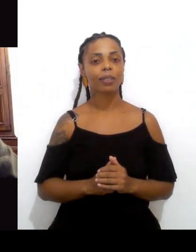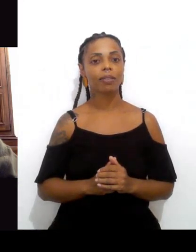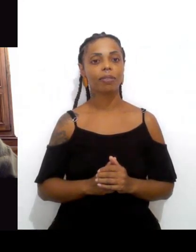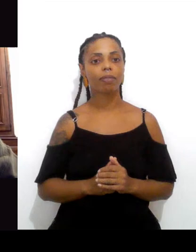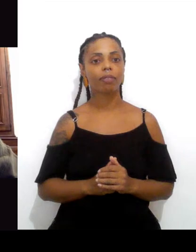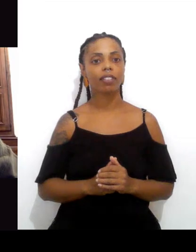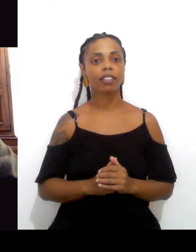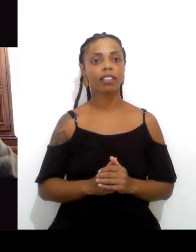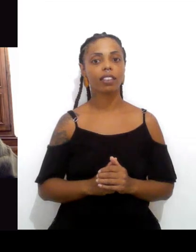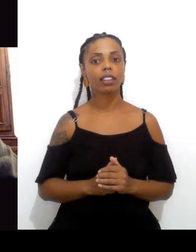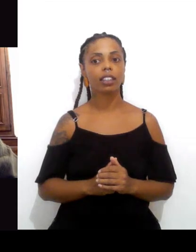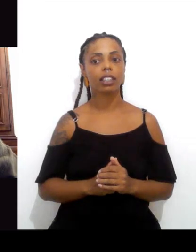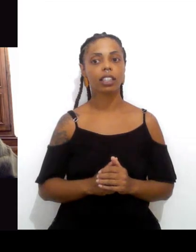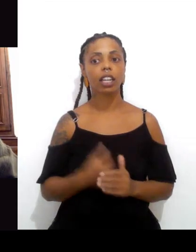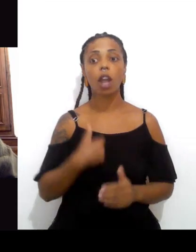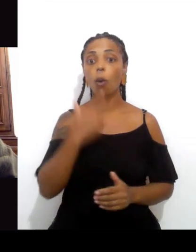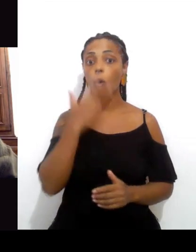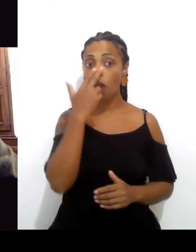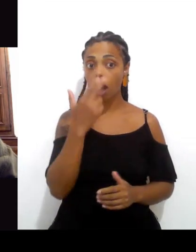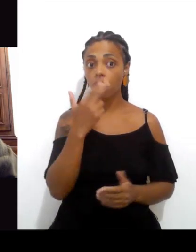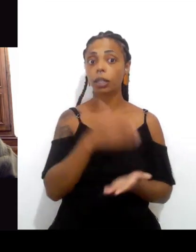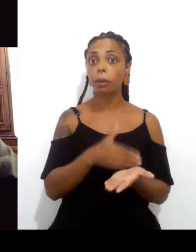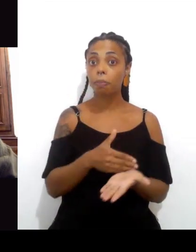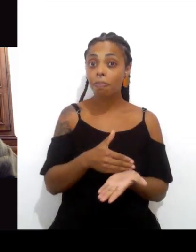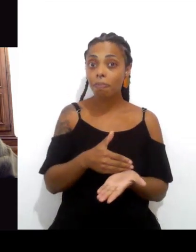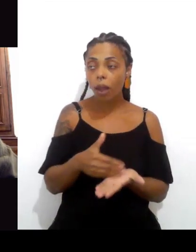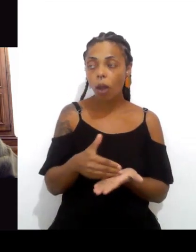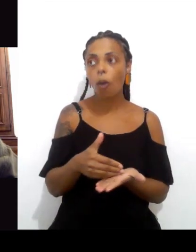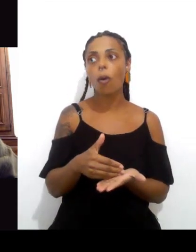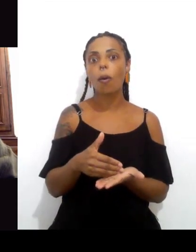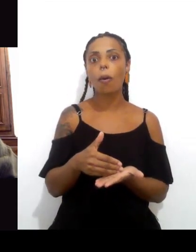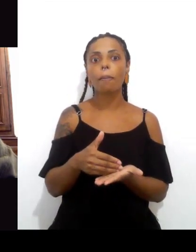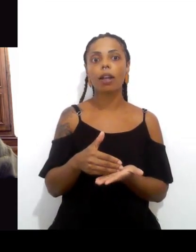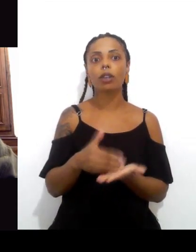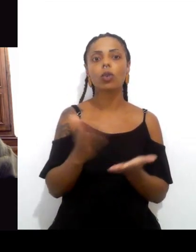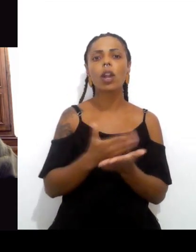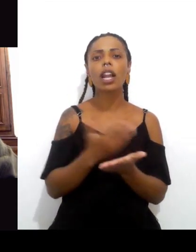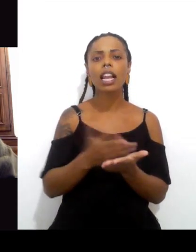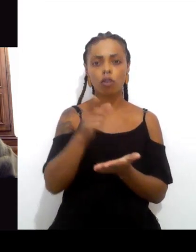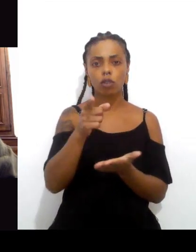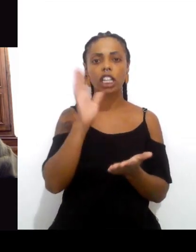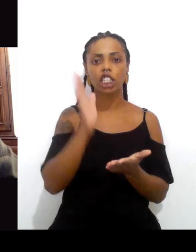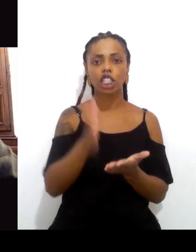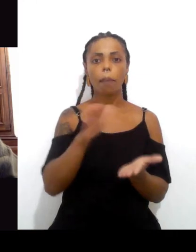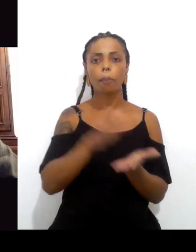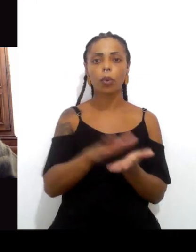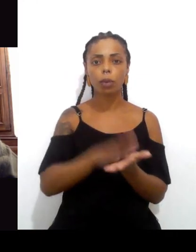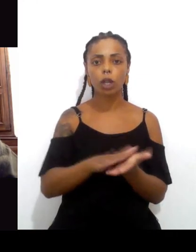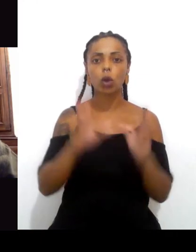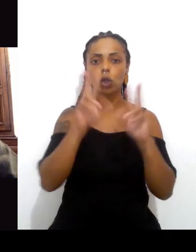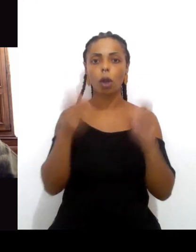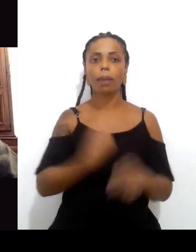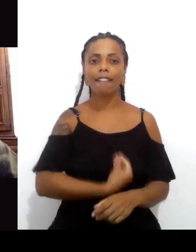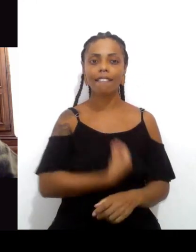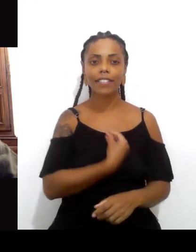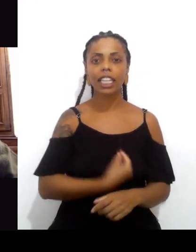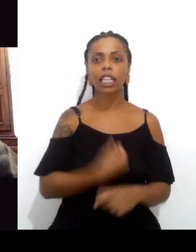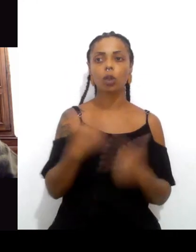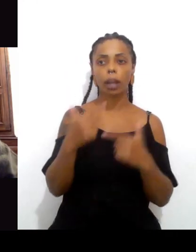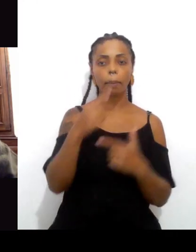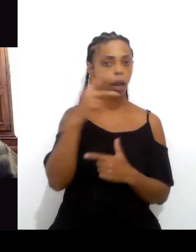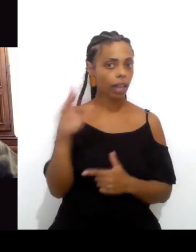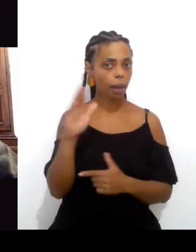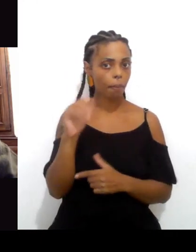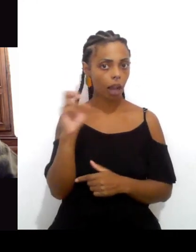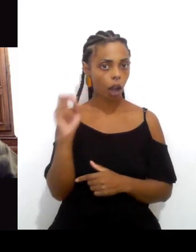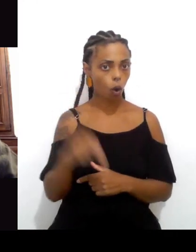acho que para começar né os livros que você publicou sobre a vida e a obra do Francis Bacon eles